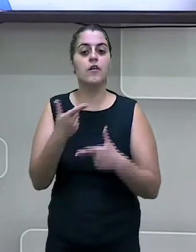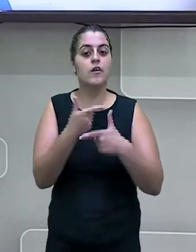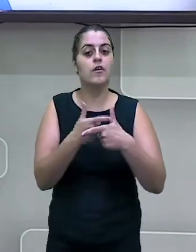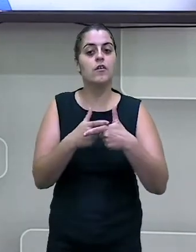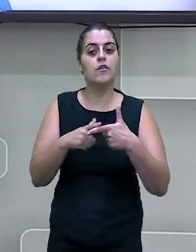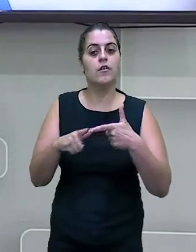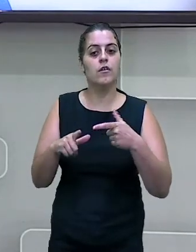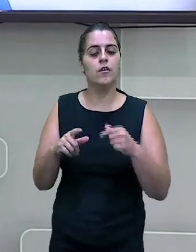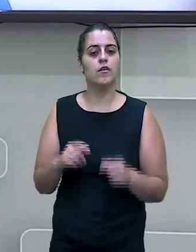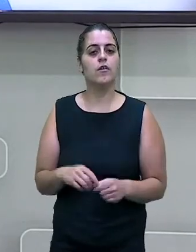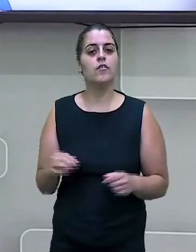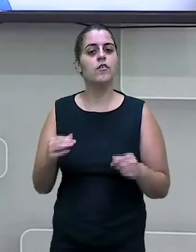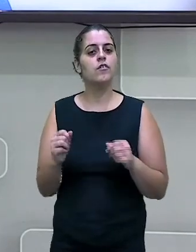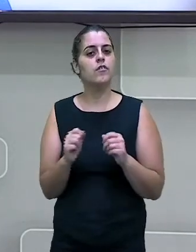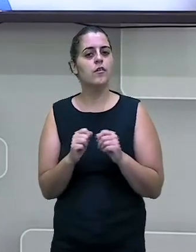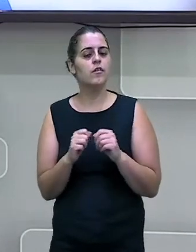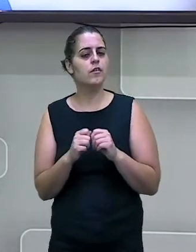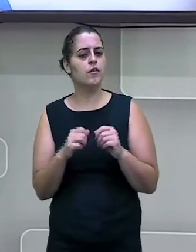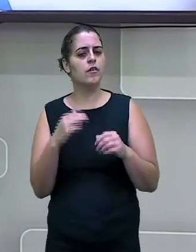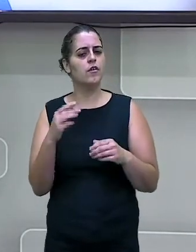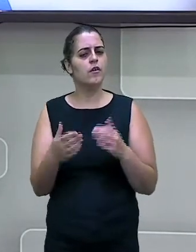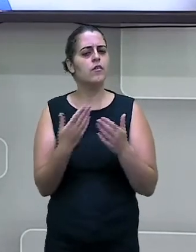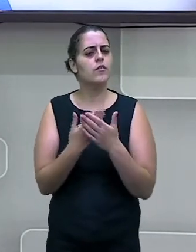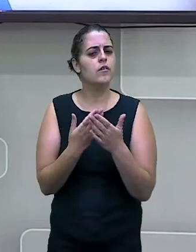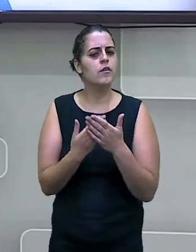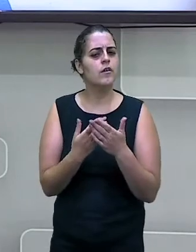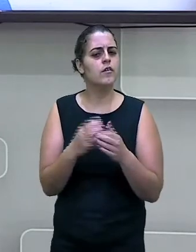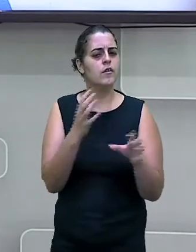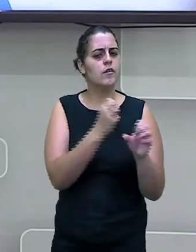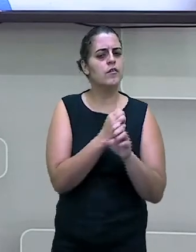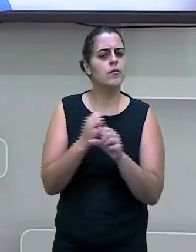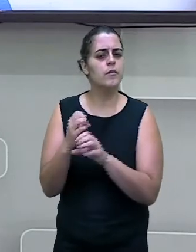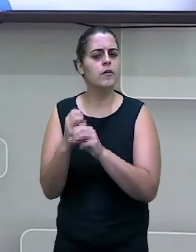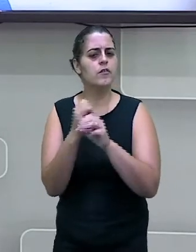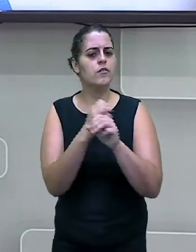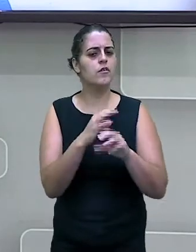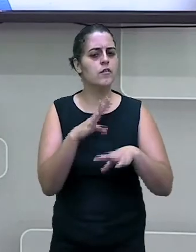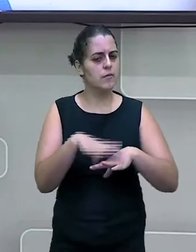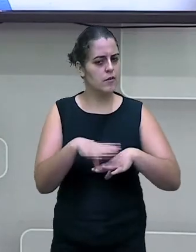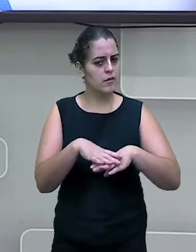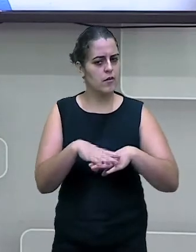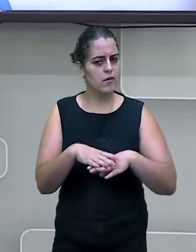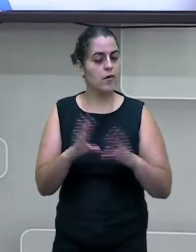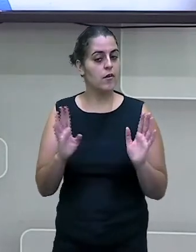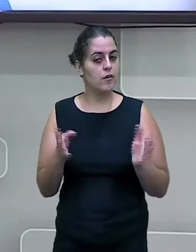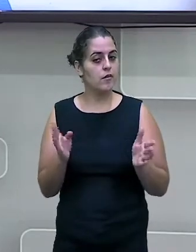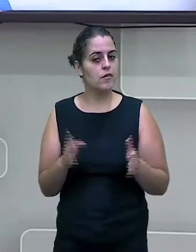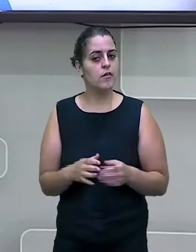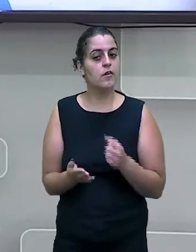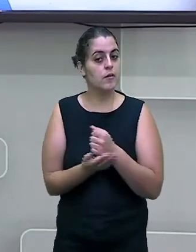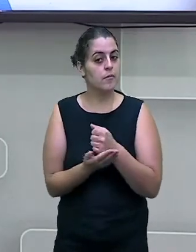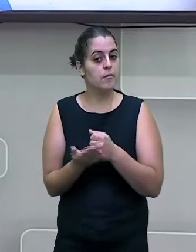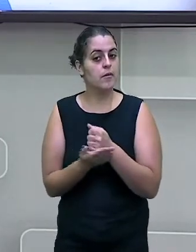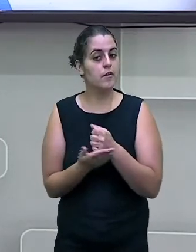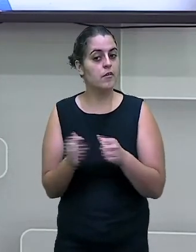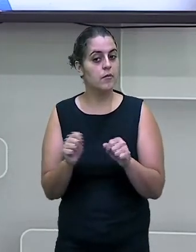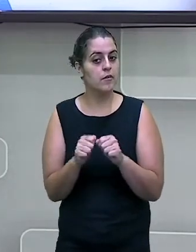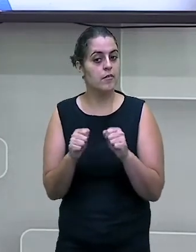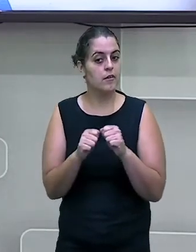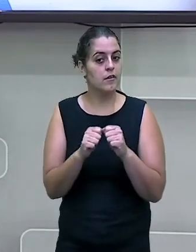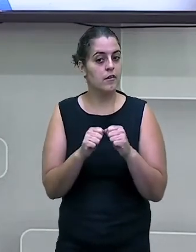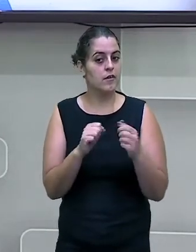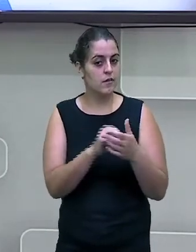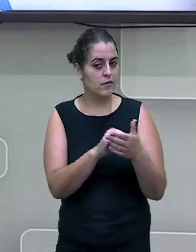encerramos essa construção dos estudos das operações da matemática para que você agora tenha base para fazer aí os